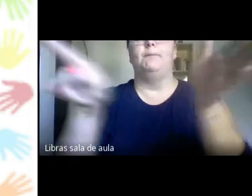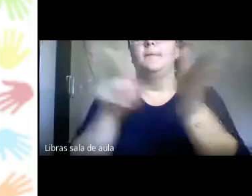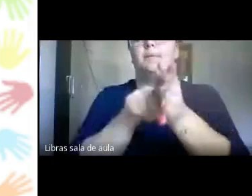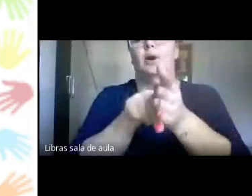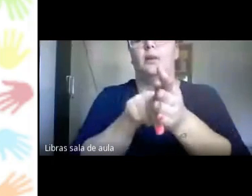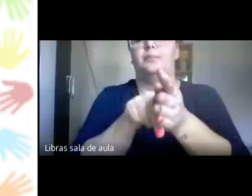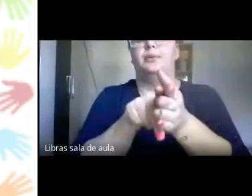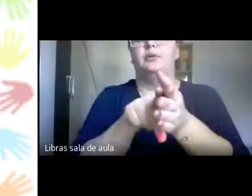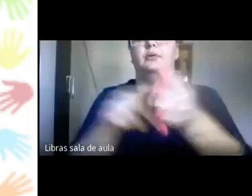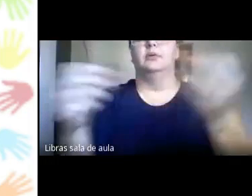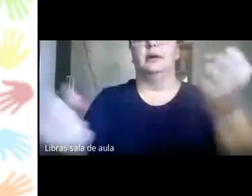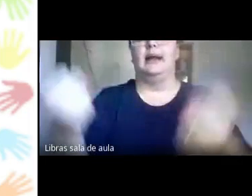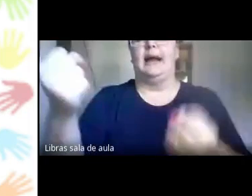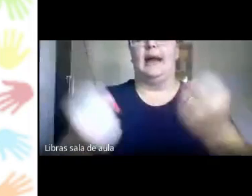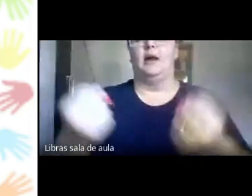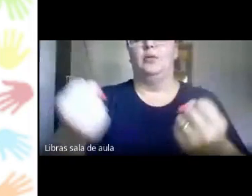próprio